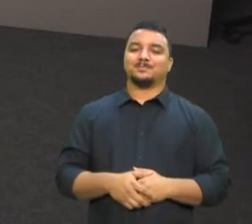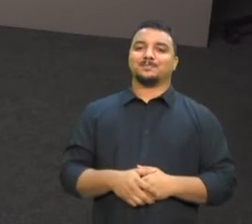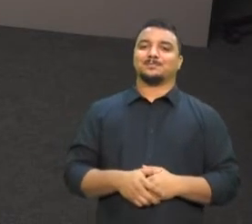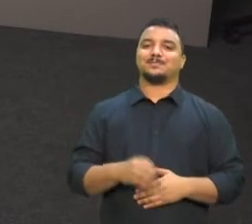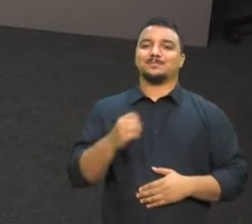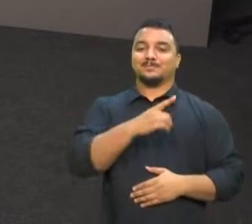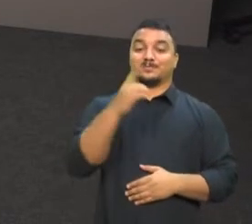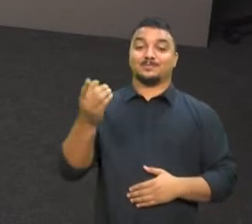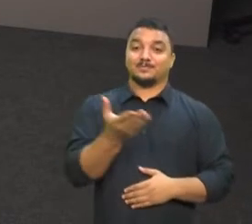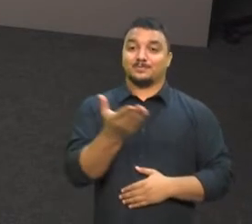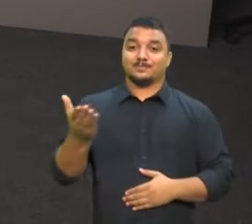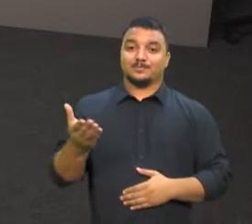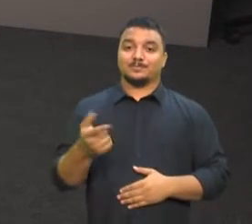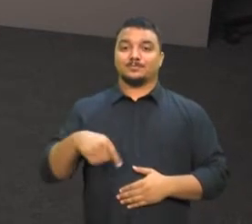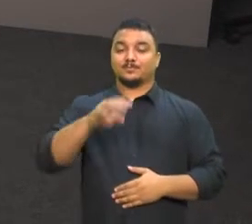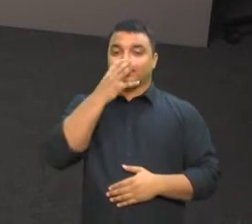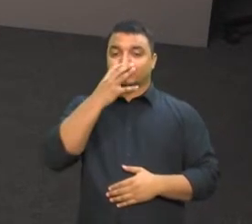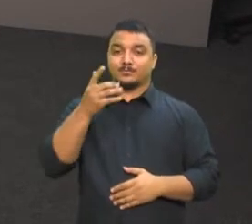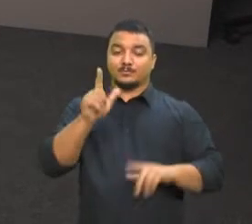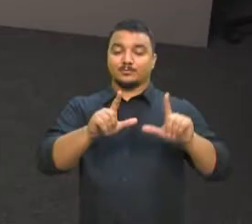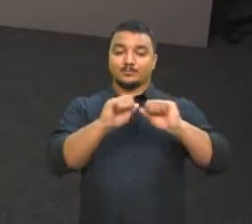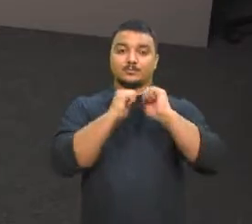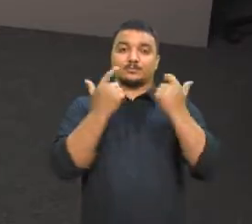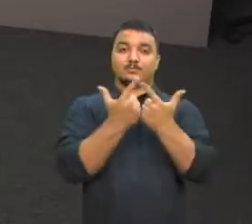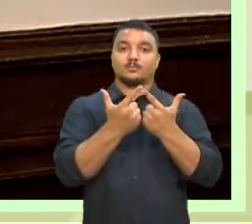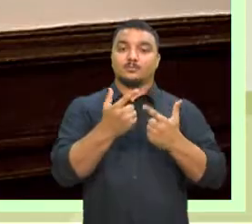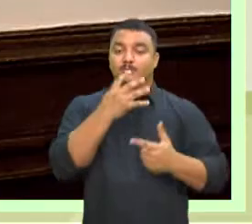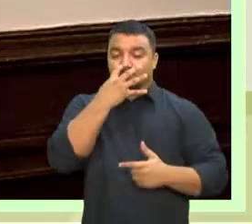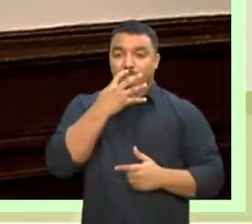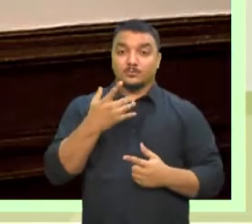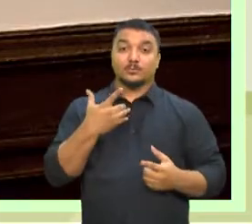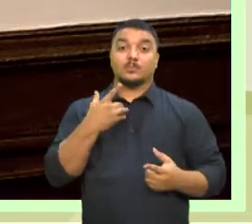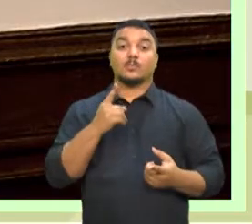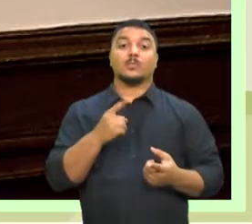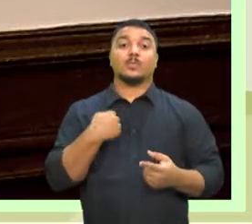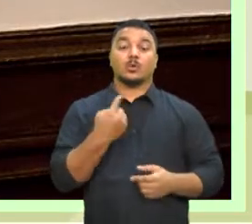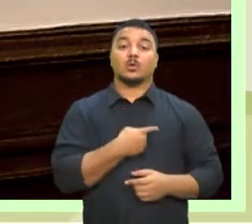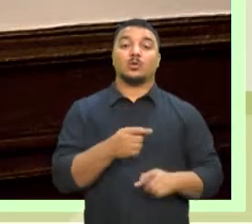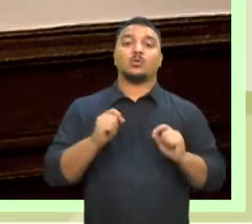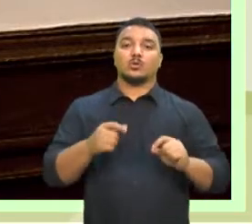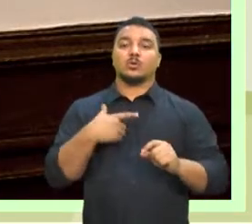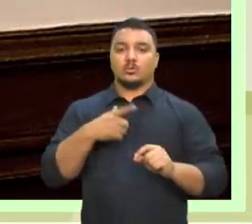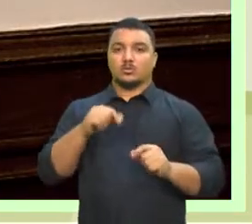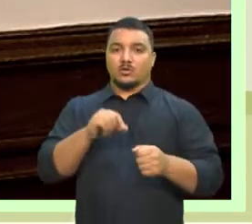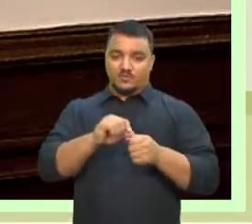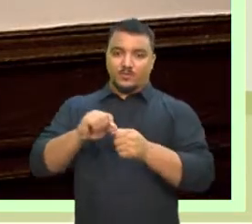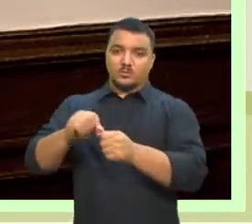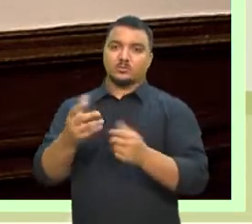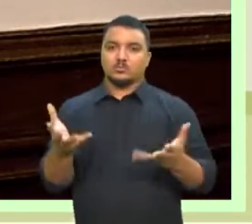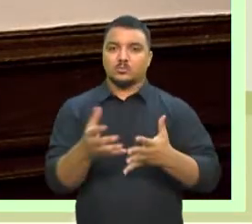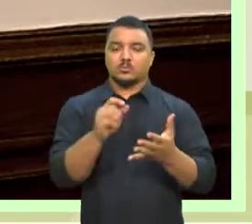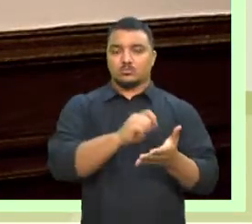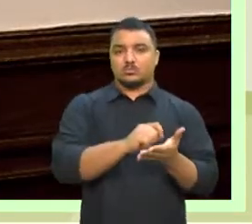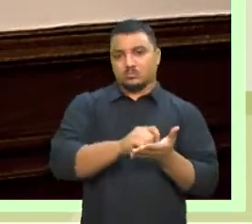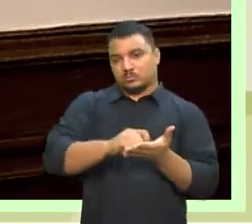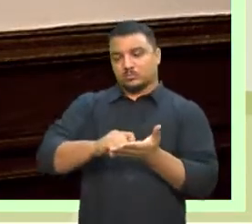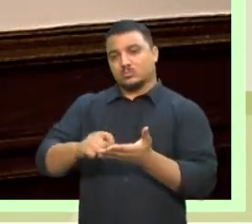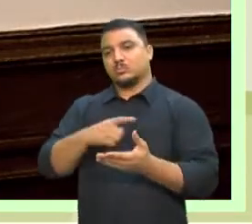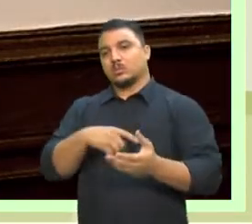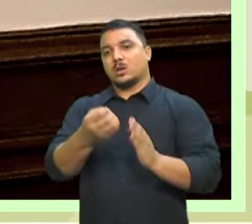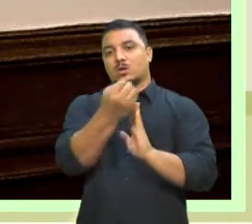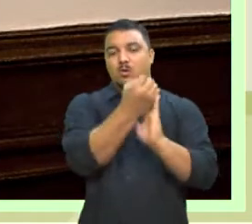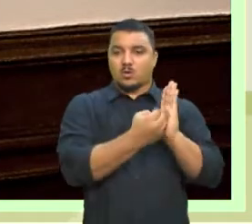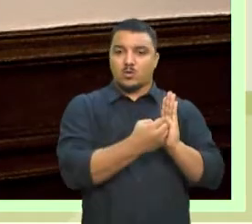Bom dia aos espectadores da TV Assembleia. Nós estamos em fase de confecção, estamos hoje enviando ofícios para as